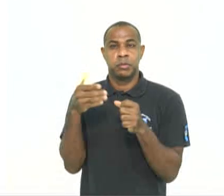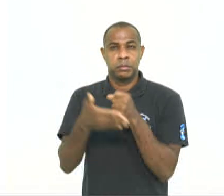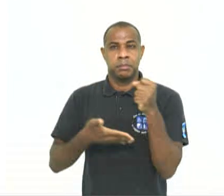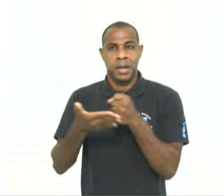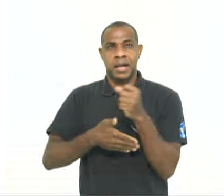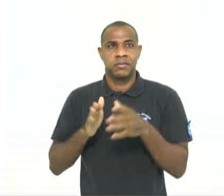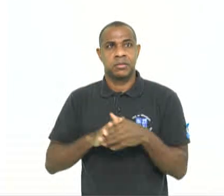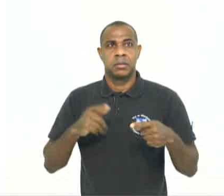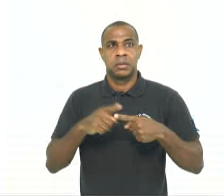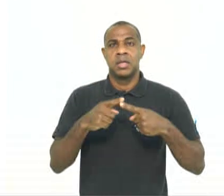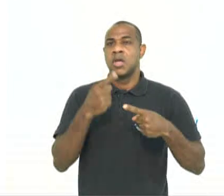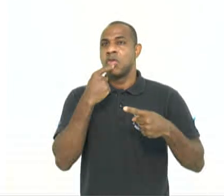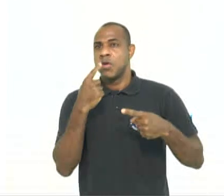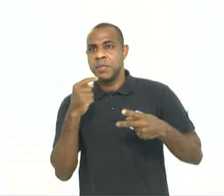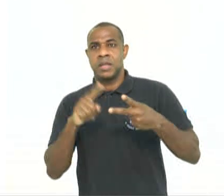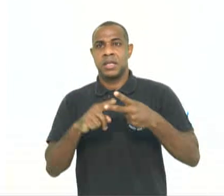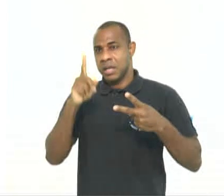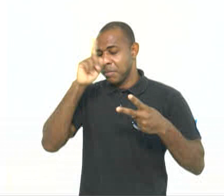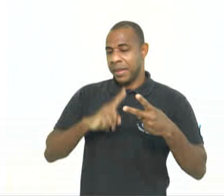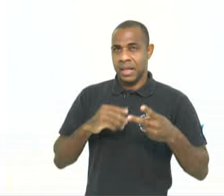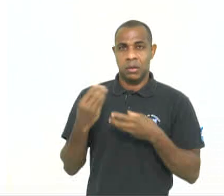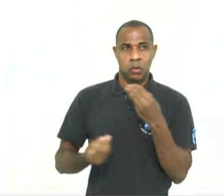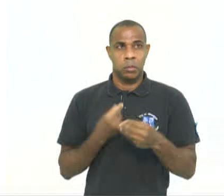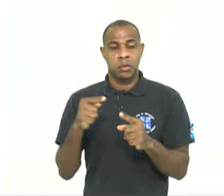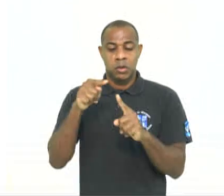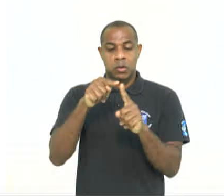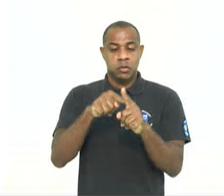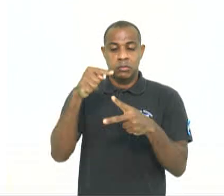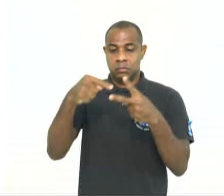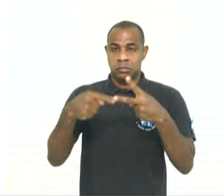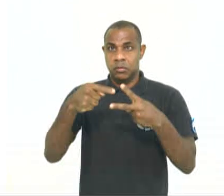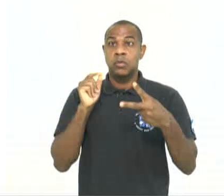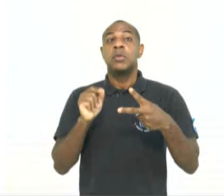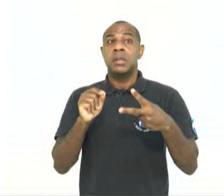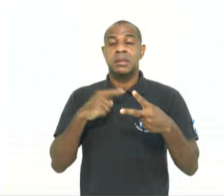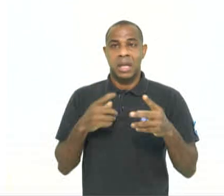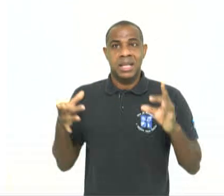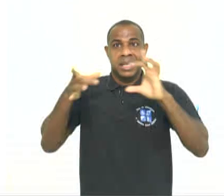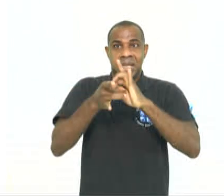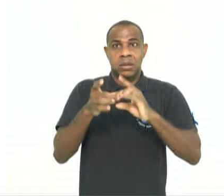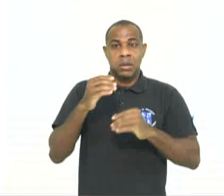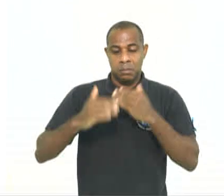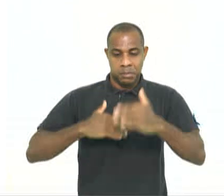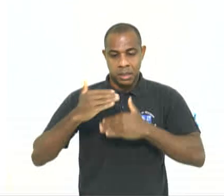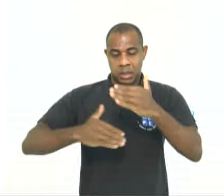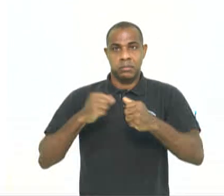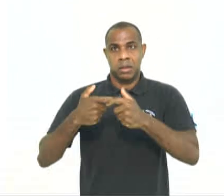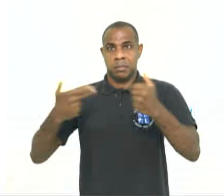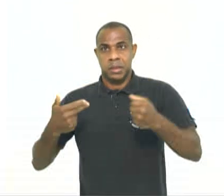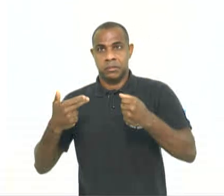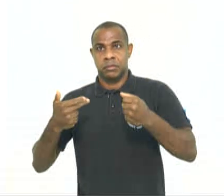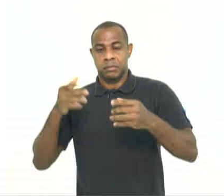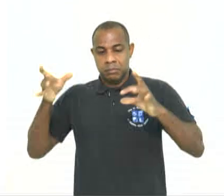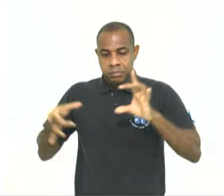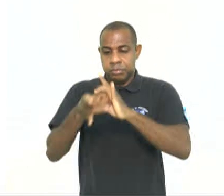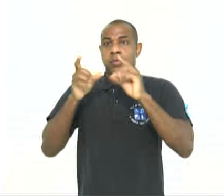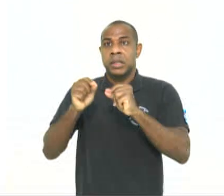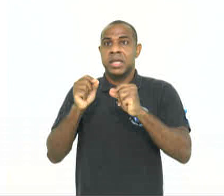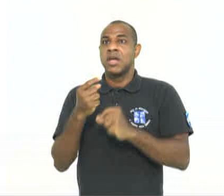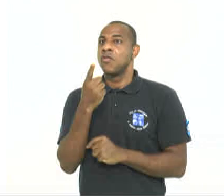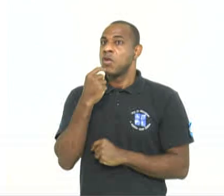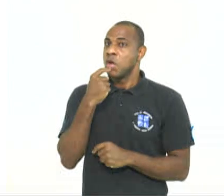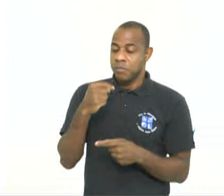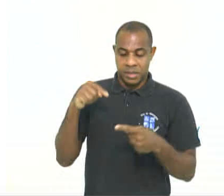medula óssea vermelha e amarela. Entre os dois tipos, aquela que está associada à produção de elementos figurados do sangue é a